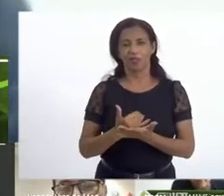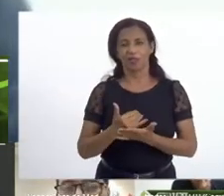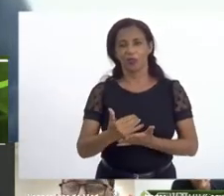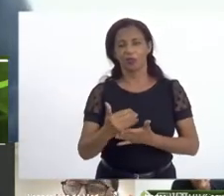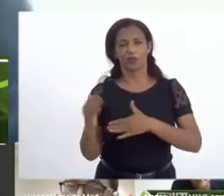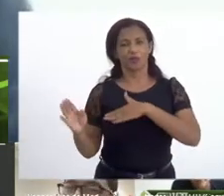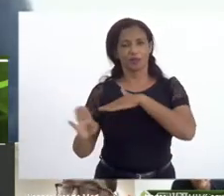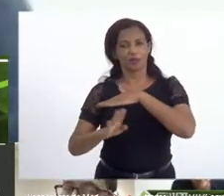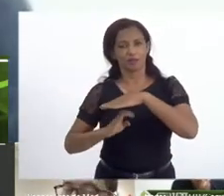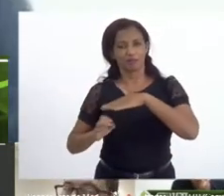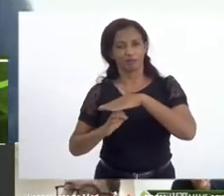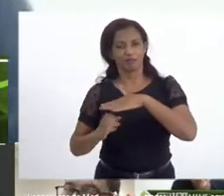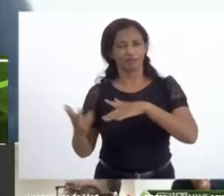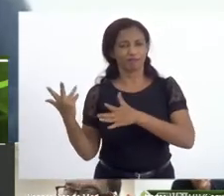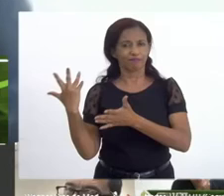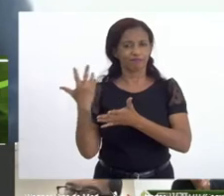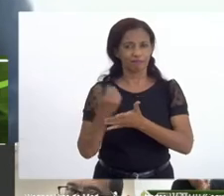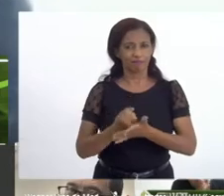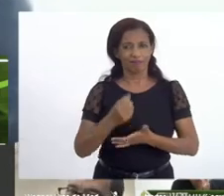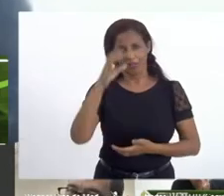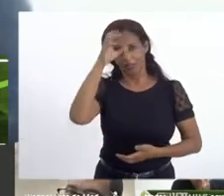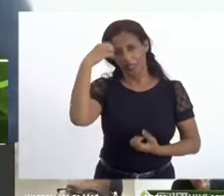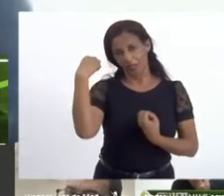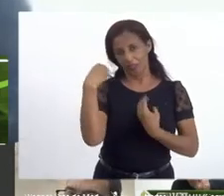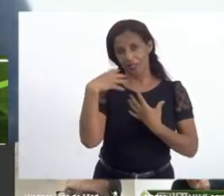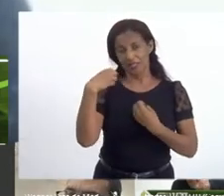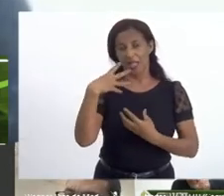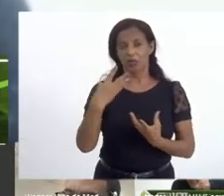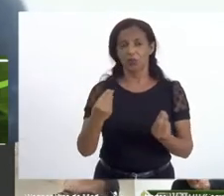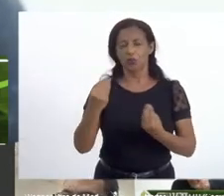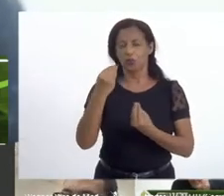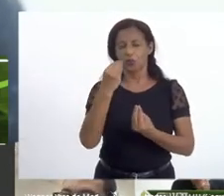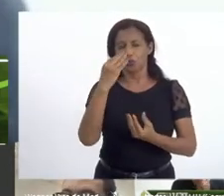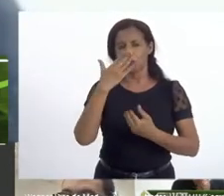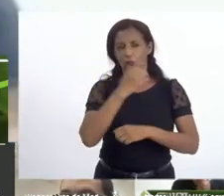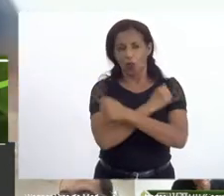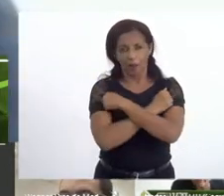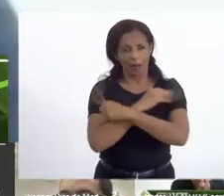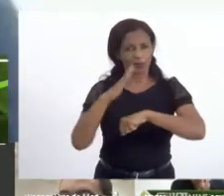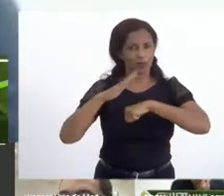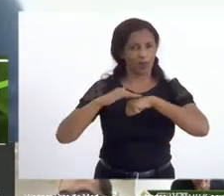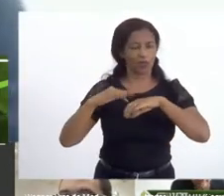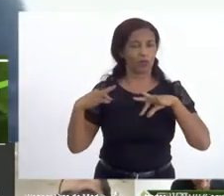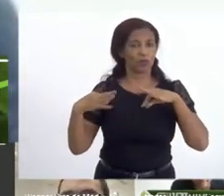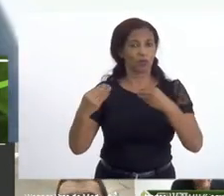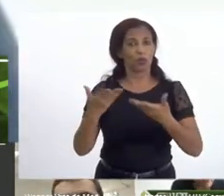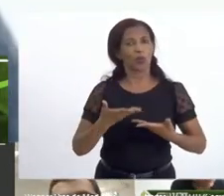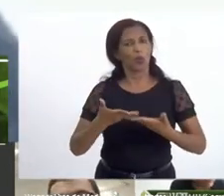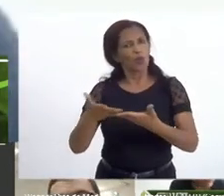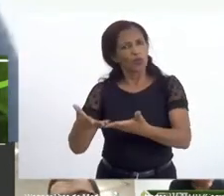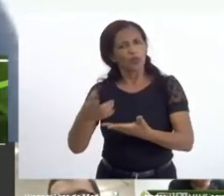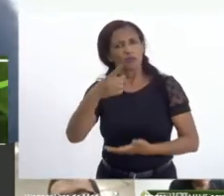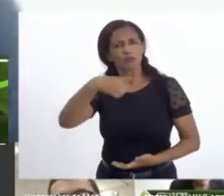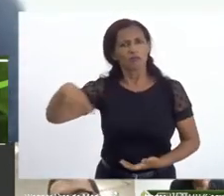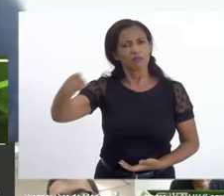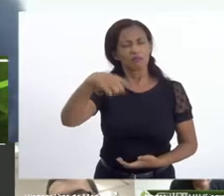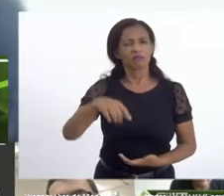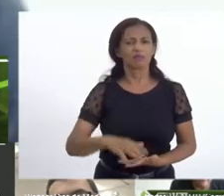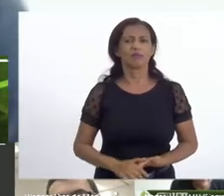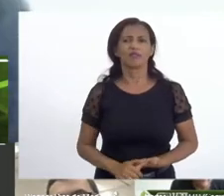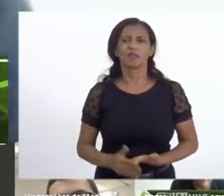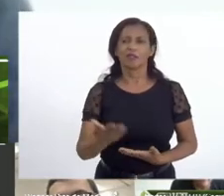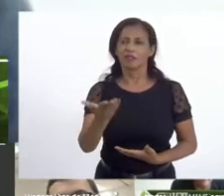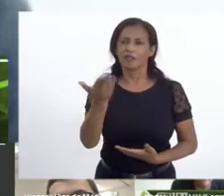concessão e tem nos ensinado bastante, Pedro. Um abraço carinhoso para todos. E faço também o convite para